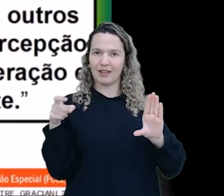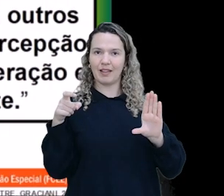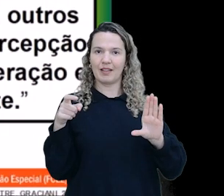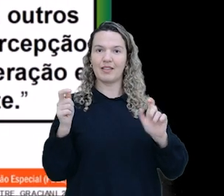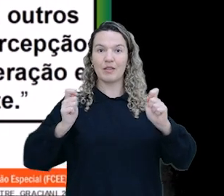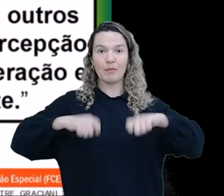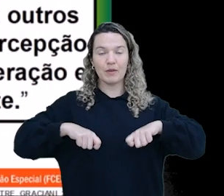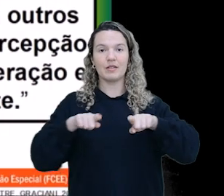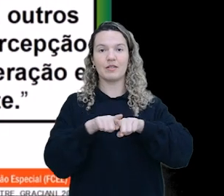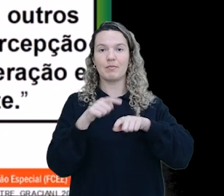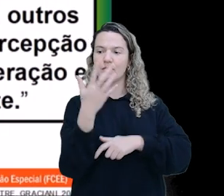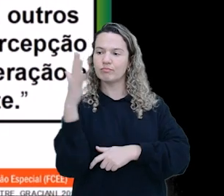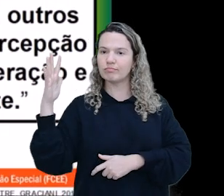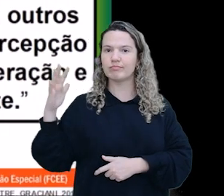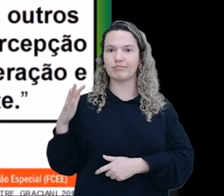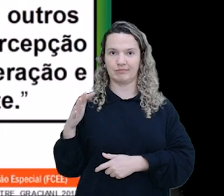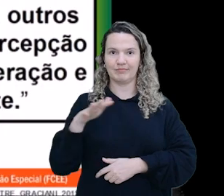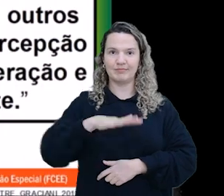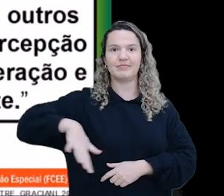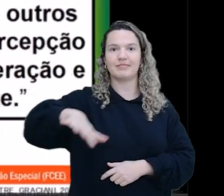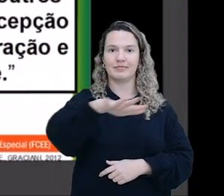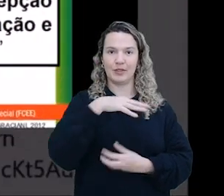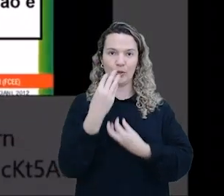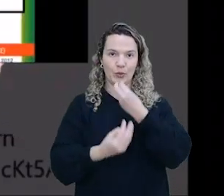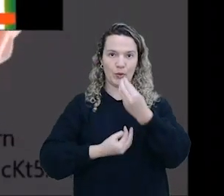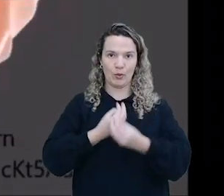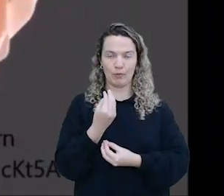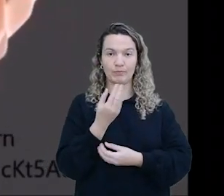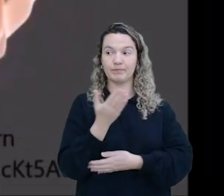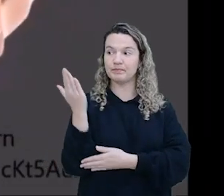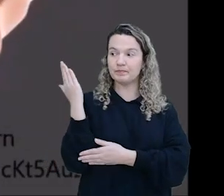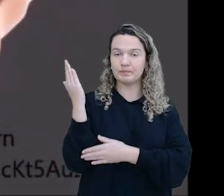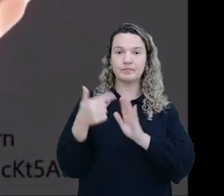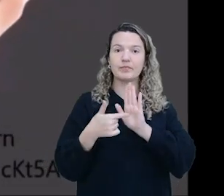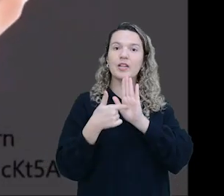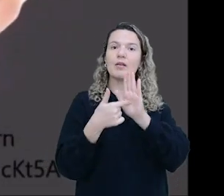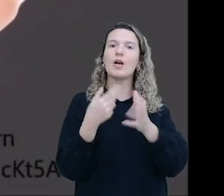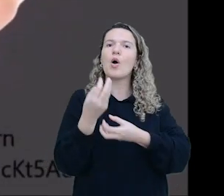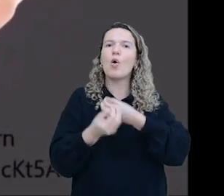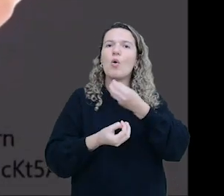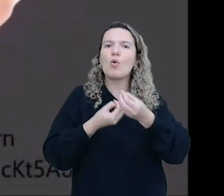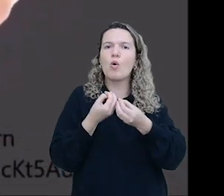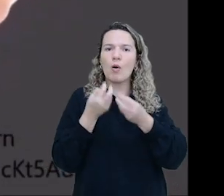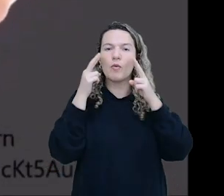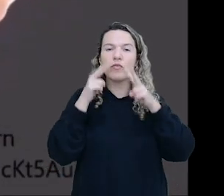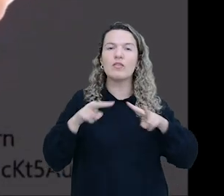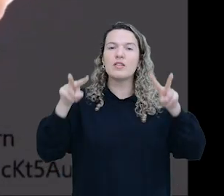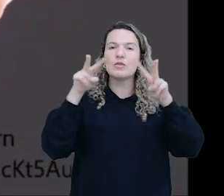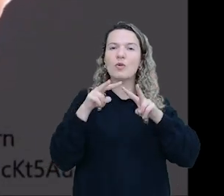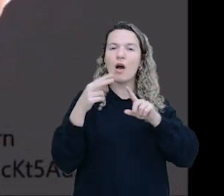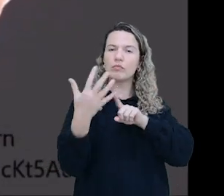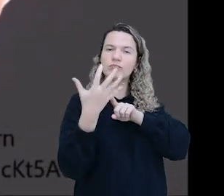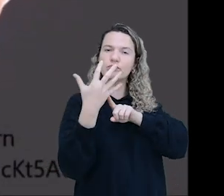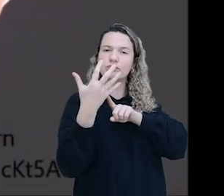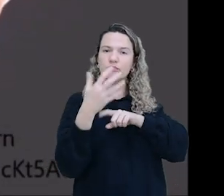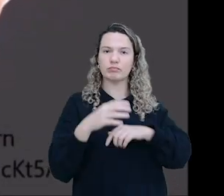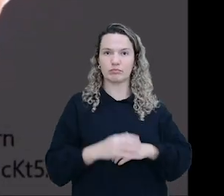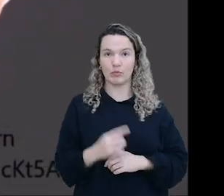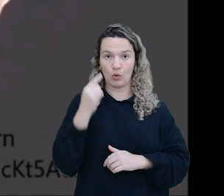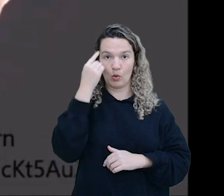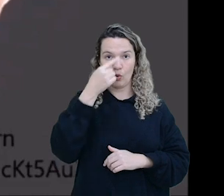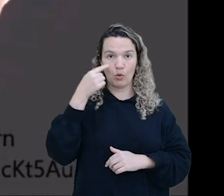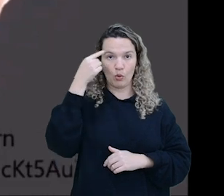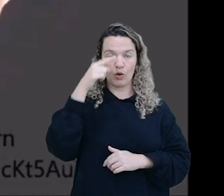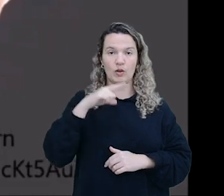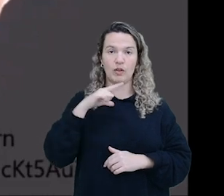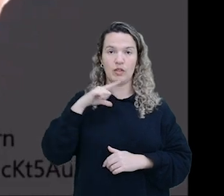e domínio do meio ambiente. Essa animação vai nos dar uma pequena ideia de como entram os estímulos visuais.